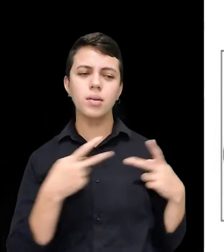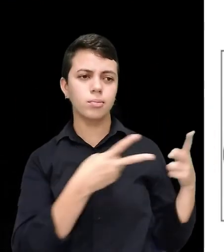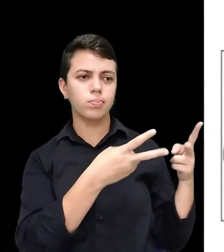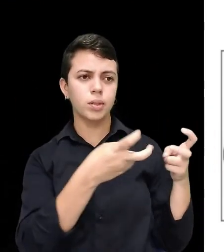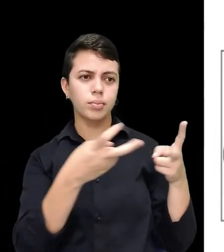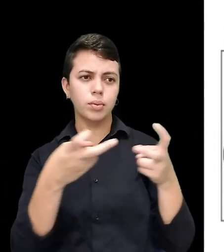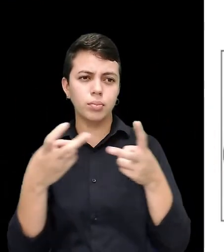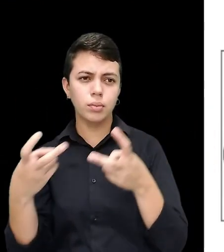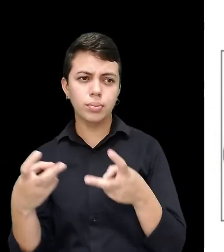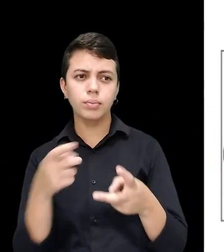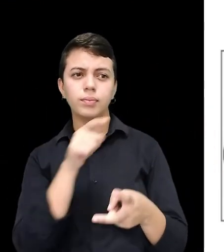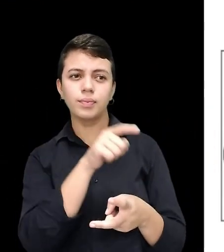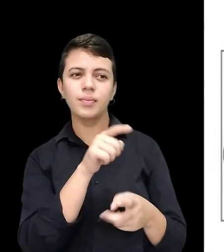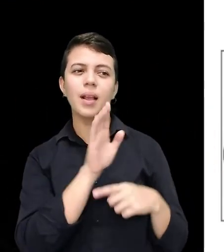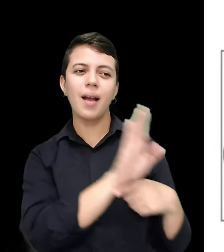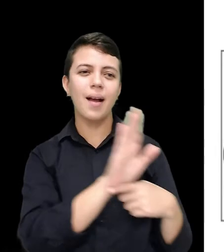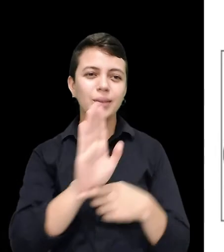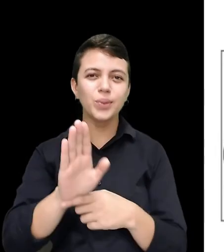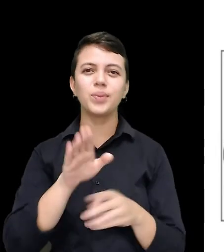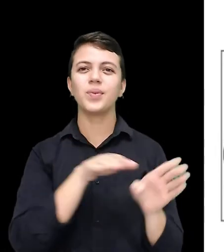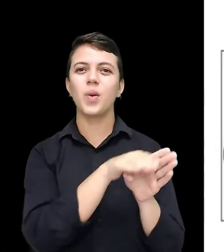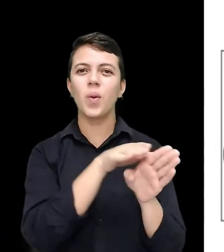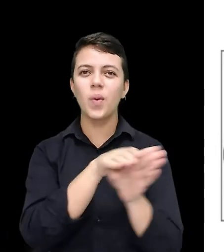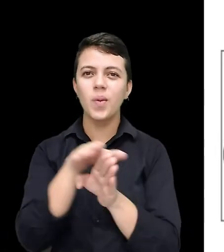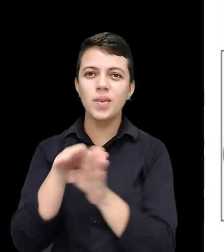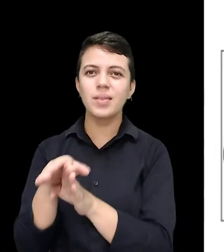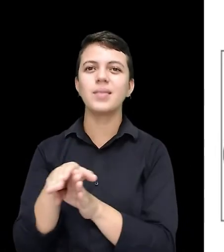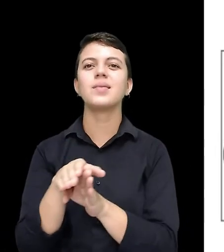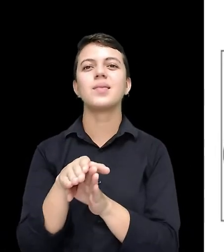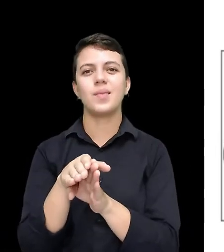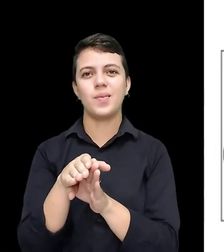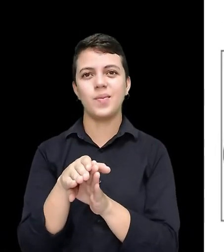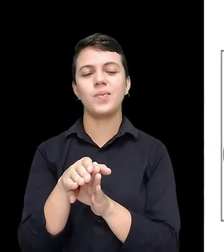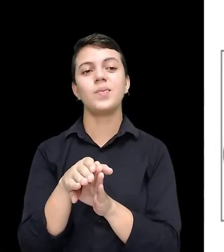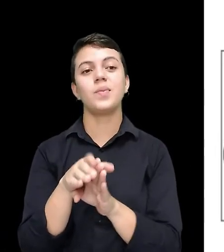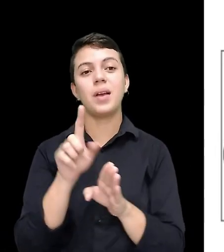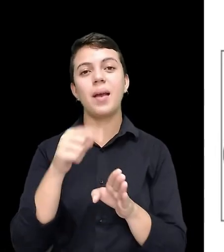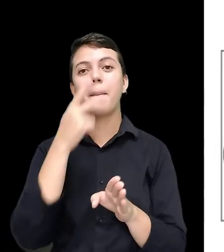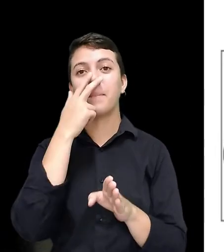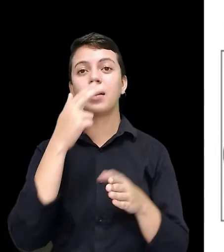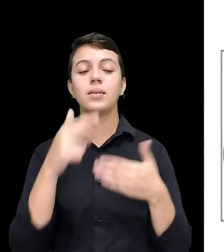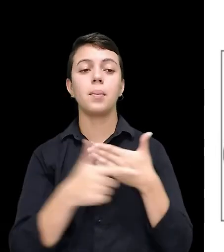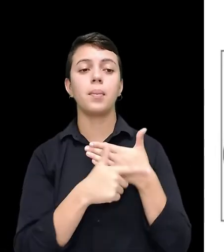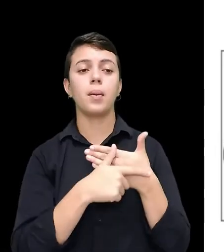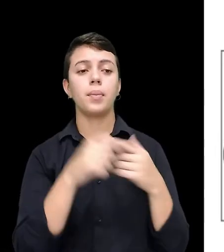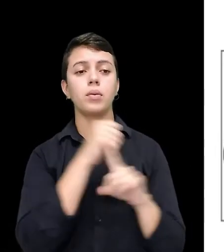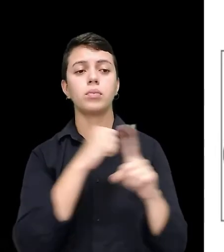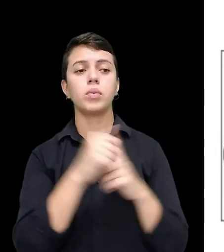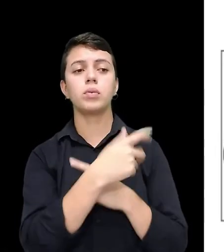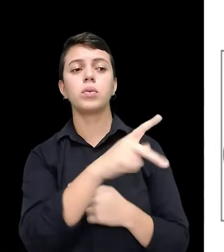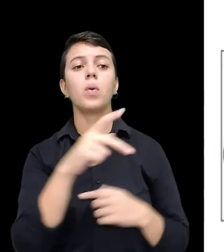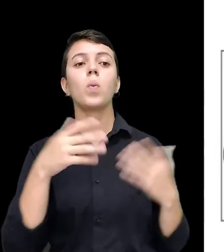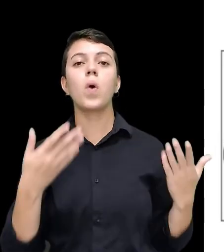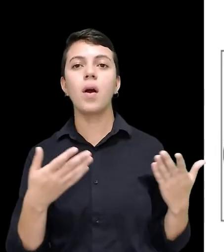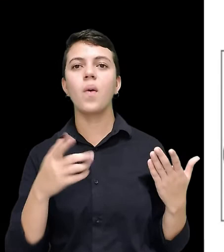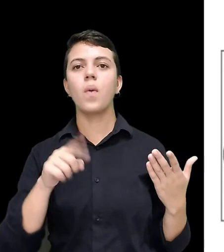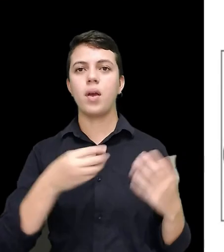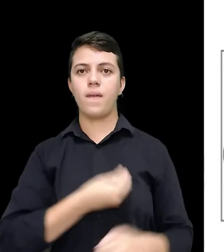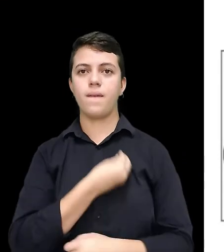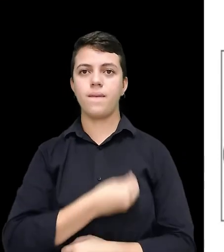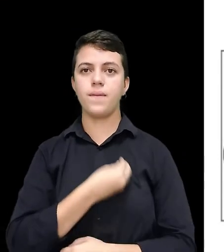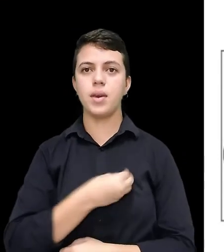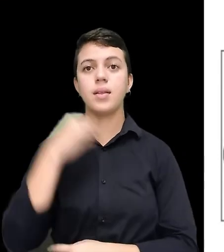humana desse sujeito, uma formação também social, que permita essa transformação